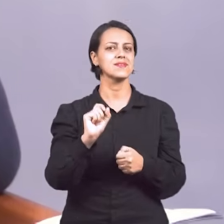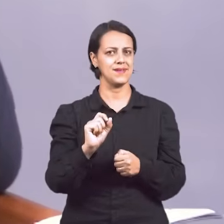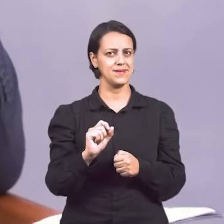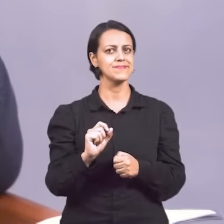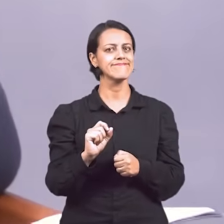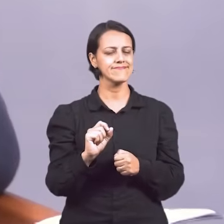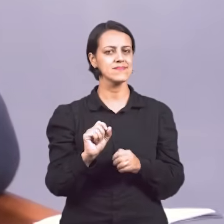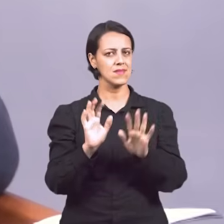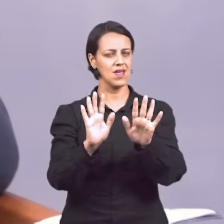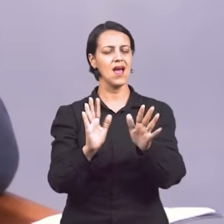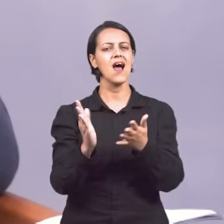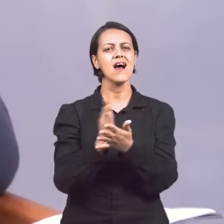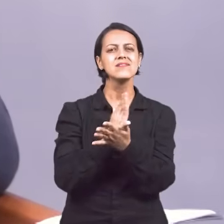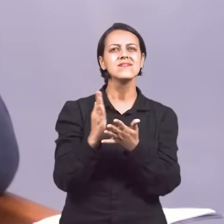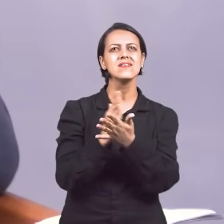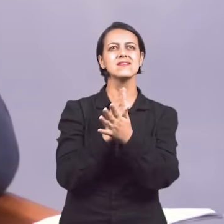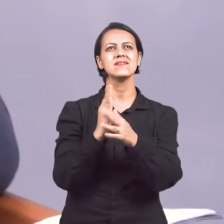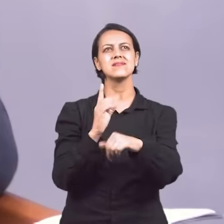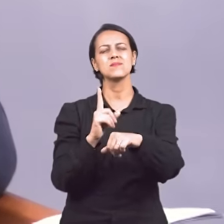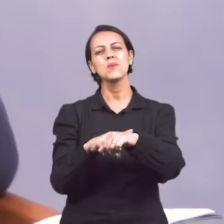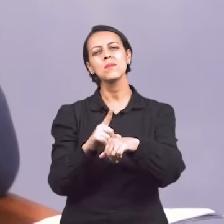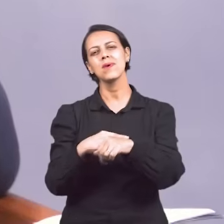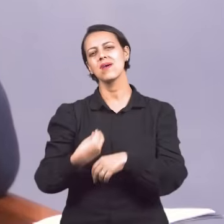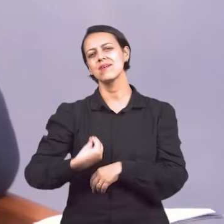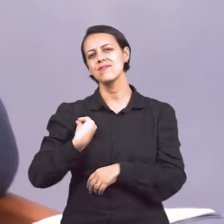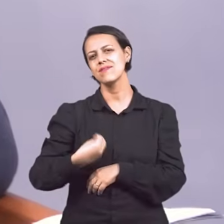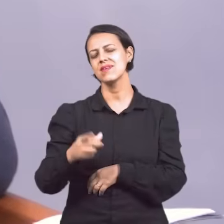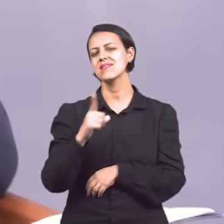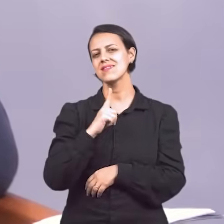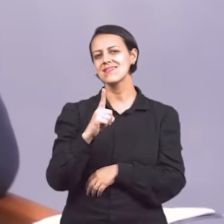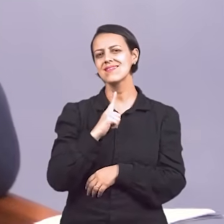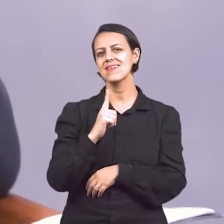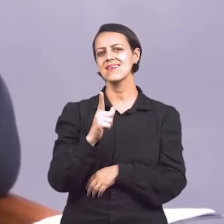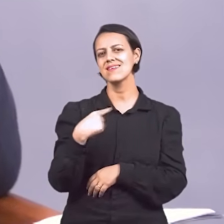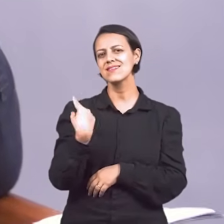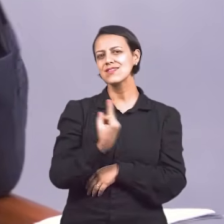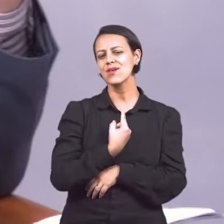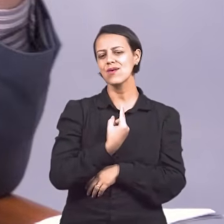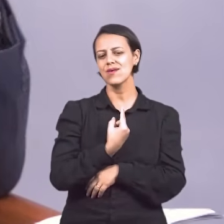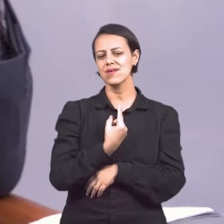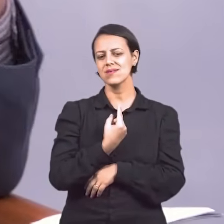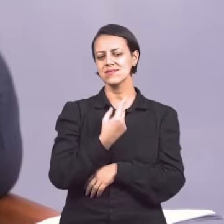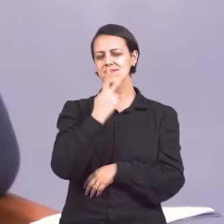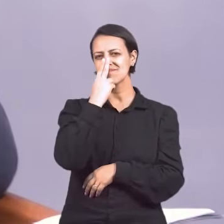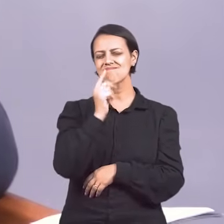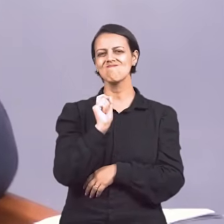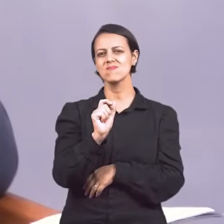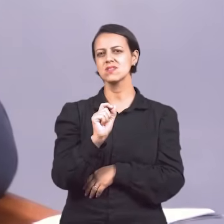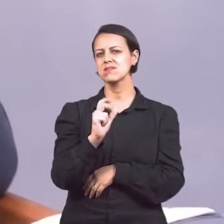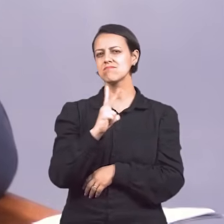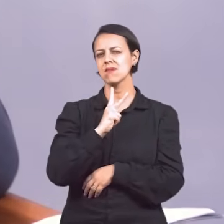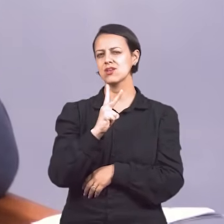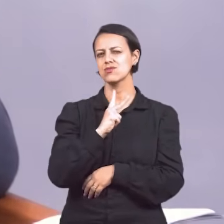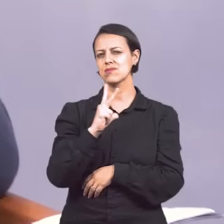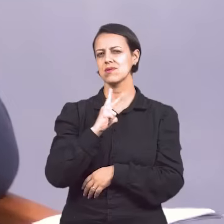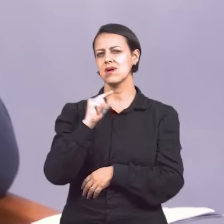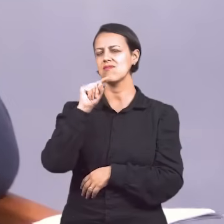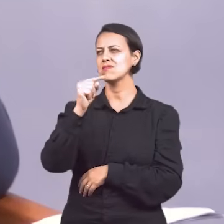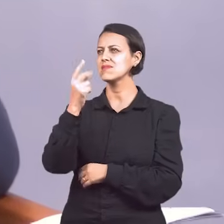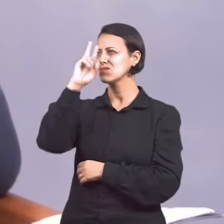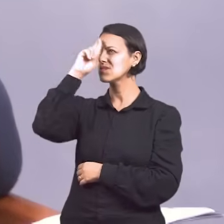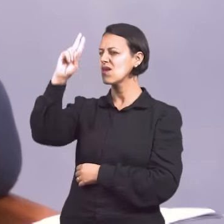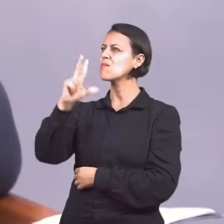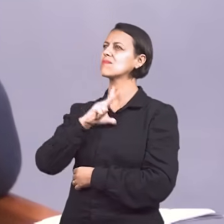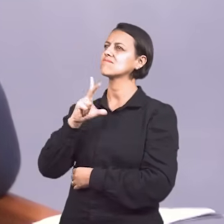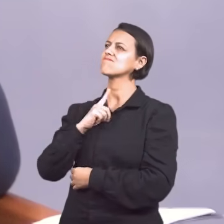ele precisava resolver aquilo. E o que ele fez ali? Há momentos da nossa vida, da nossa trajetória, onde nós